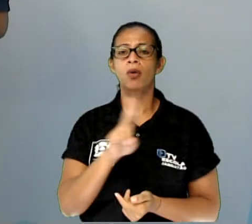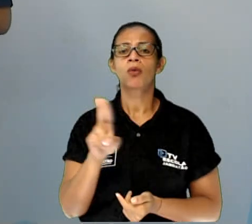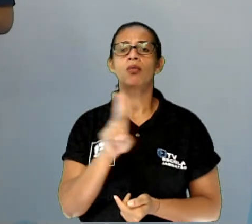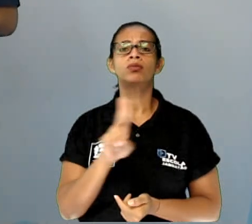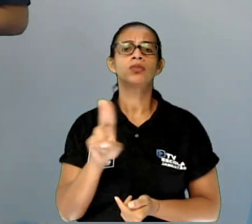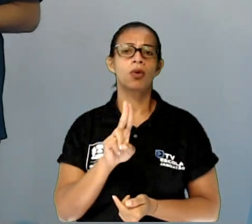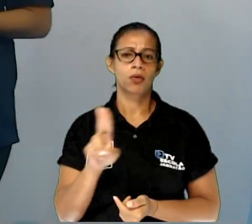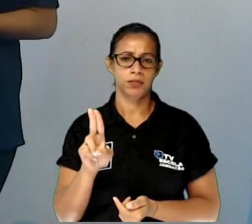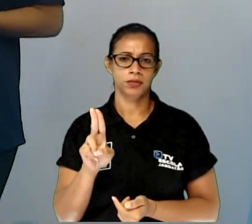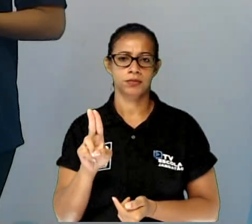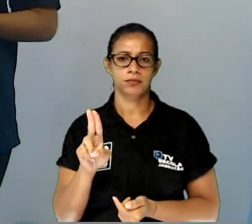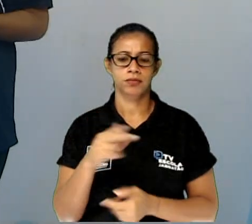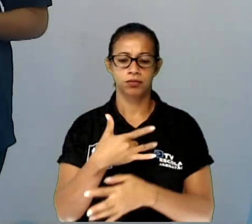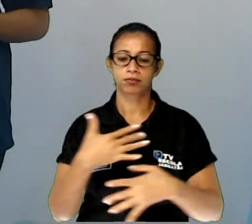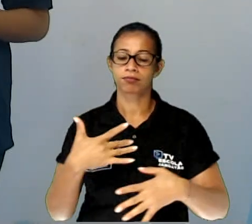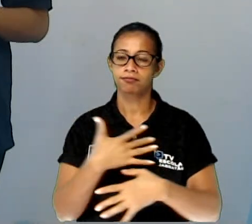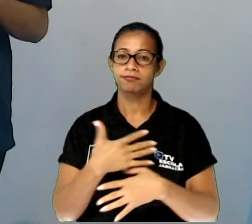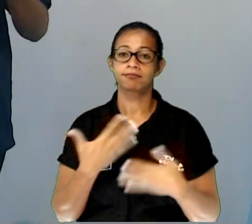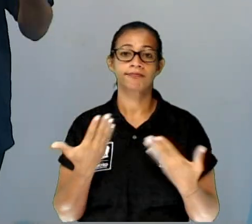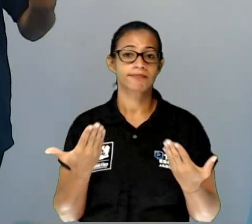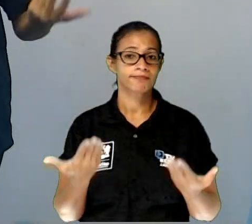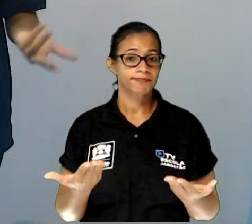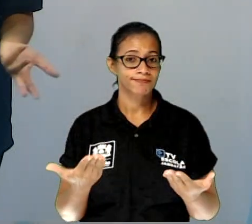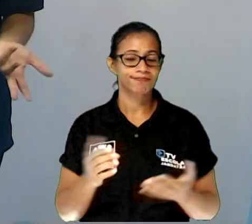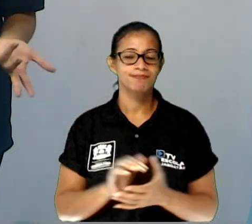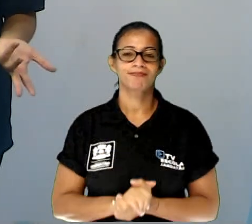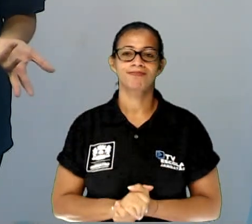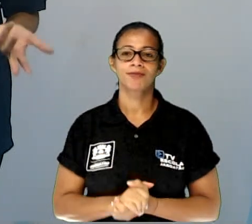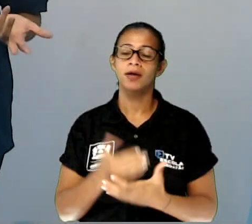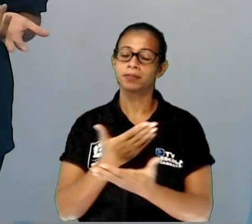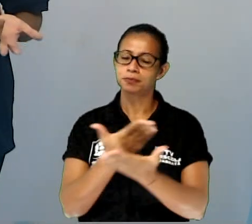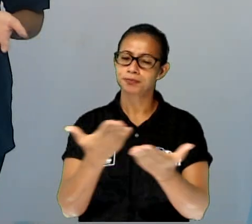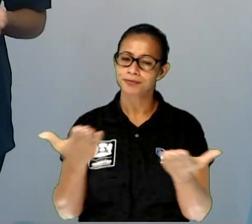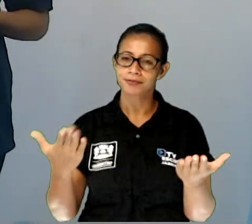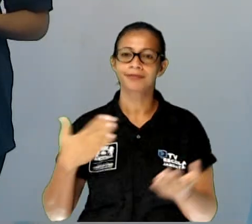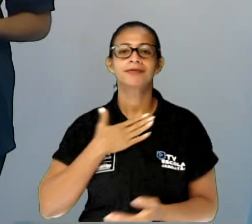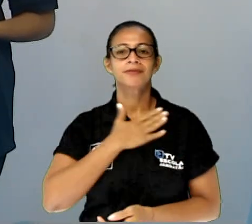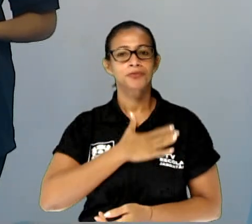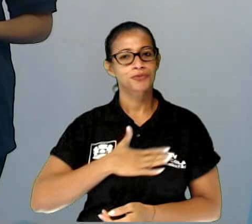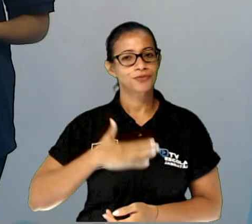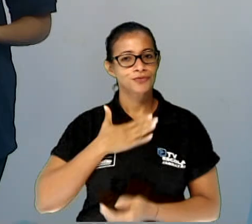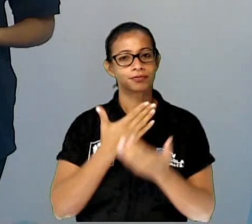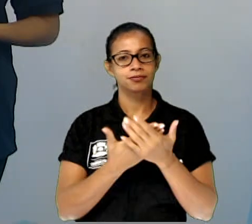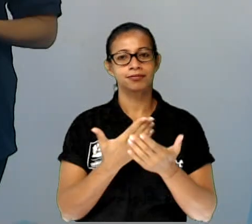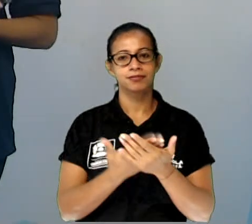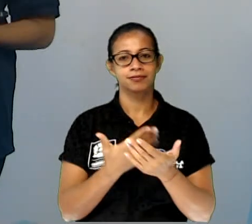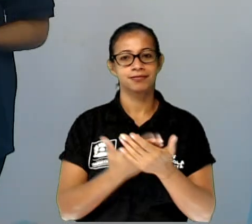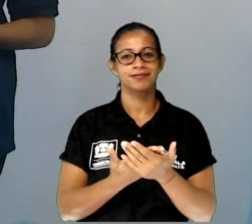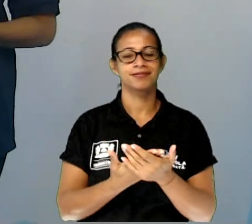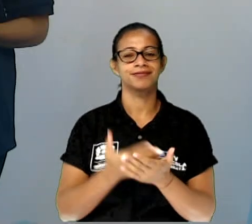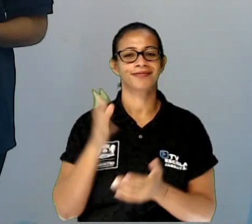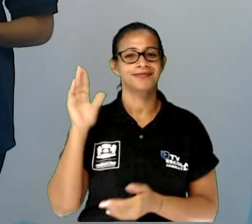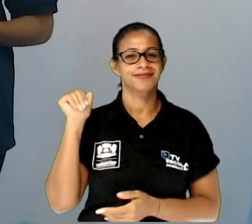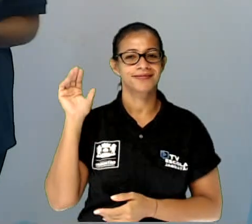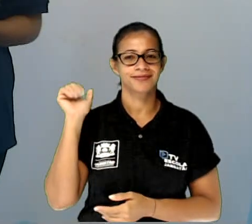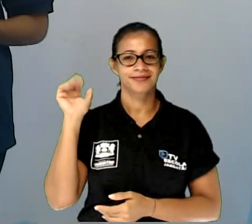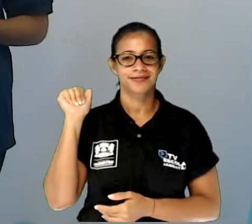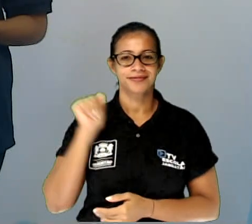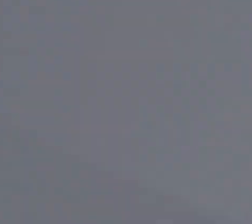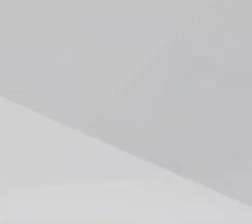gente? É isso. Espero que vocês tenham gostado da aula de hoje e até a próxima aula, sexto ano.